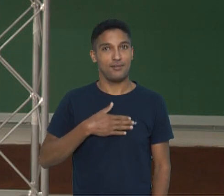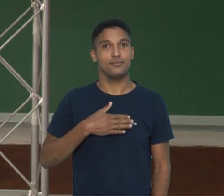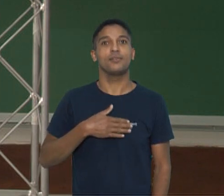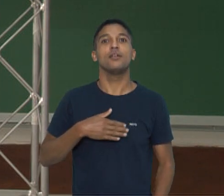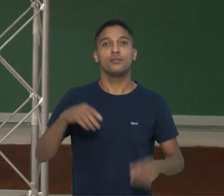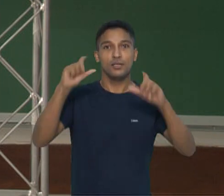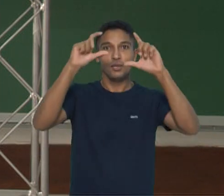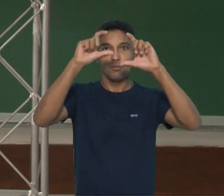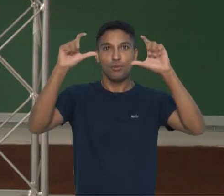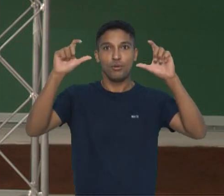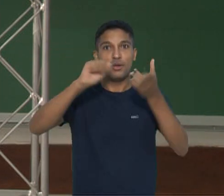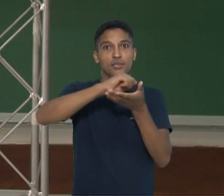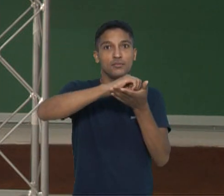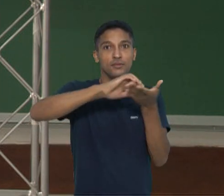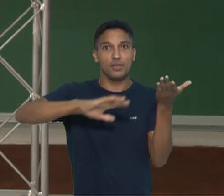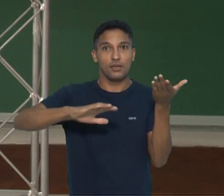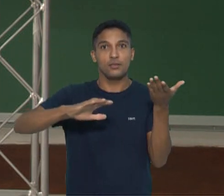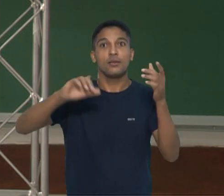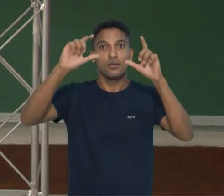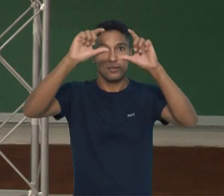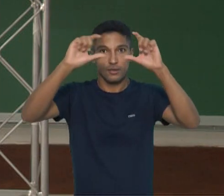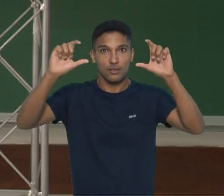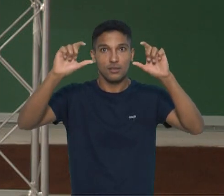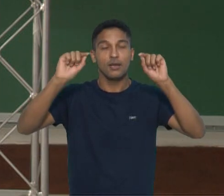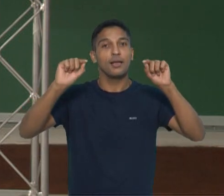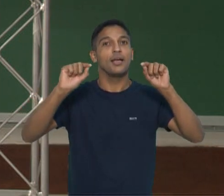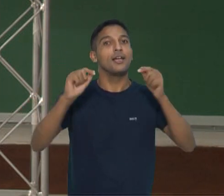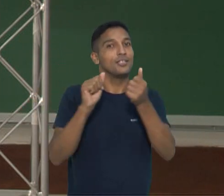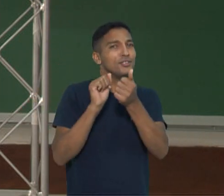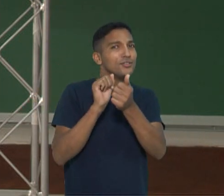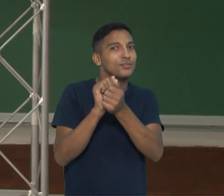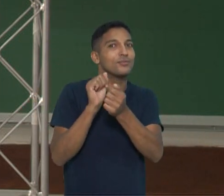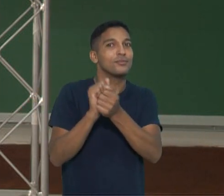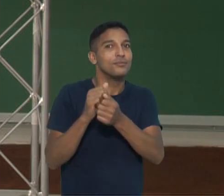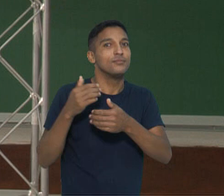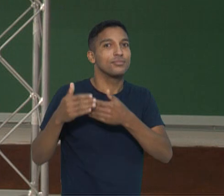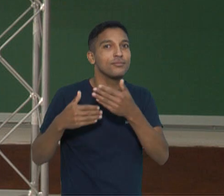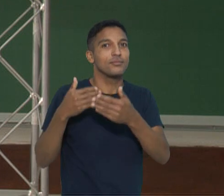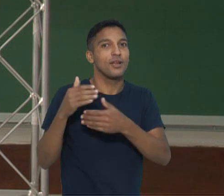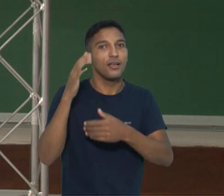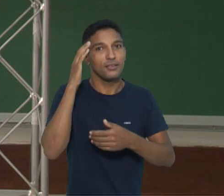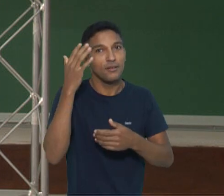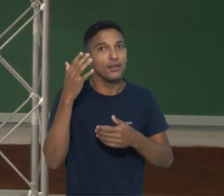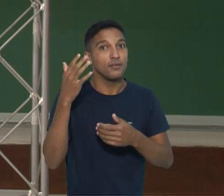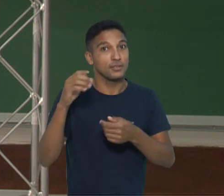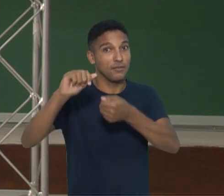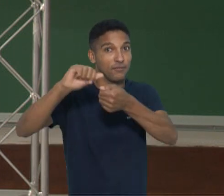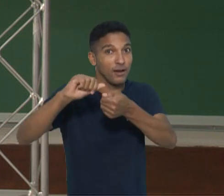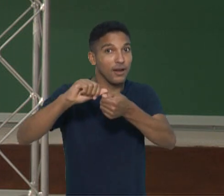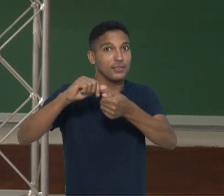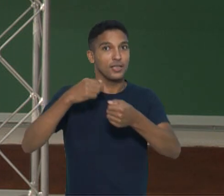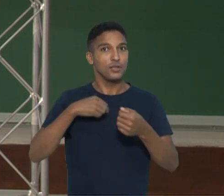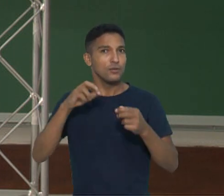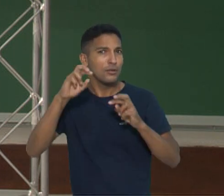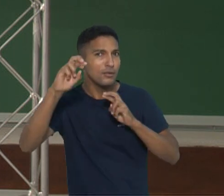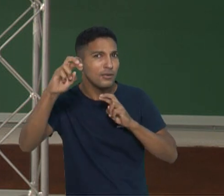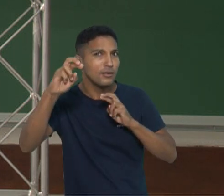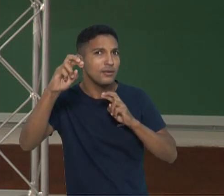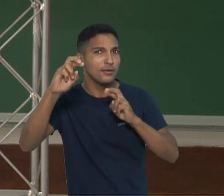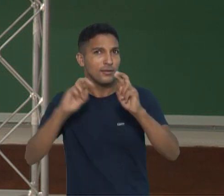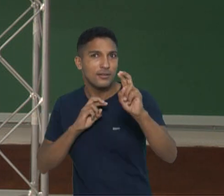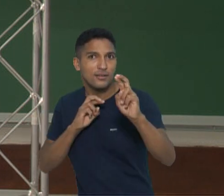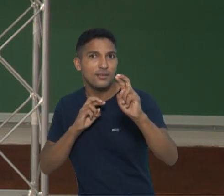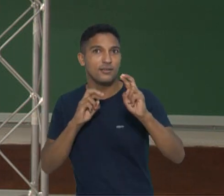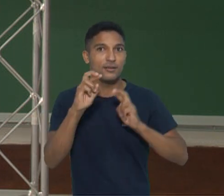enunciado da atividade e aí aos poucos nós vamos resolvendo juntos. Vocês vão fazendo, nós verificamos, vamos fazendo,